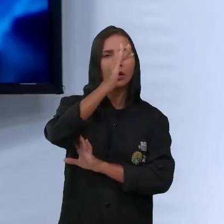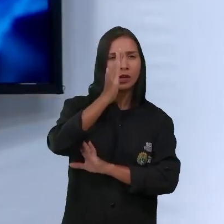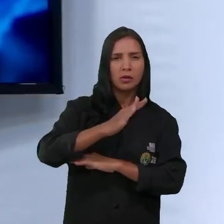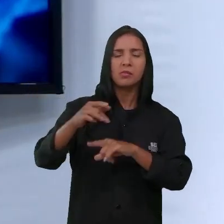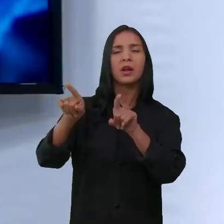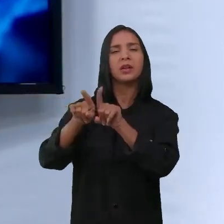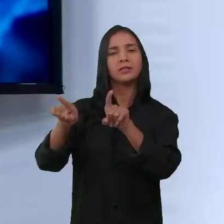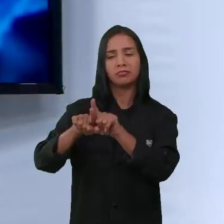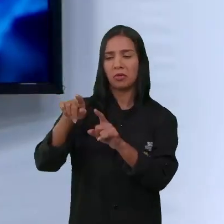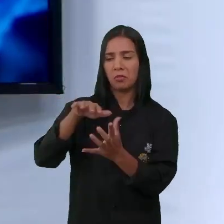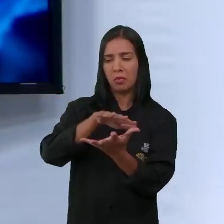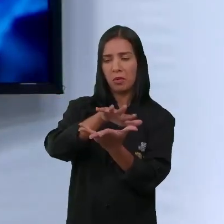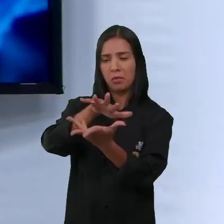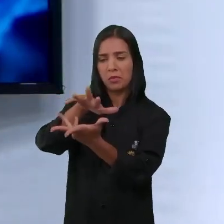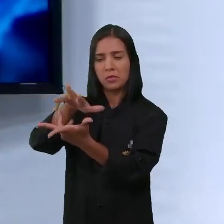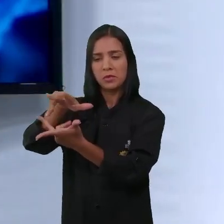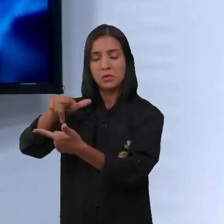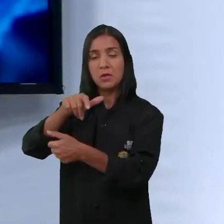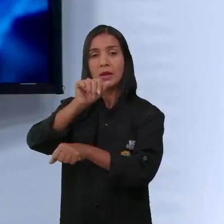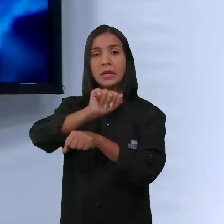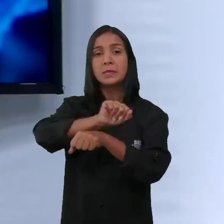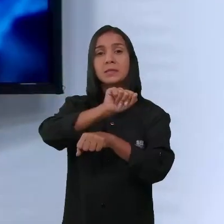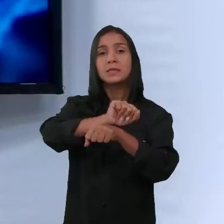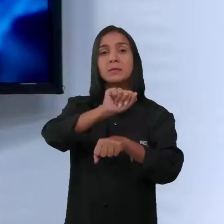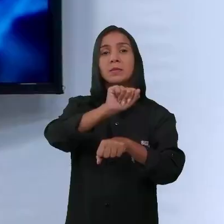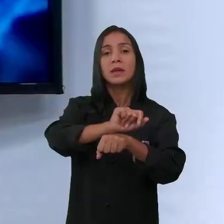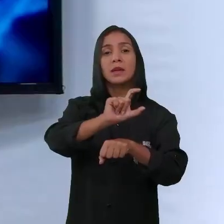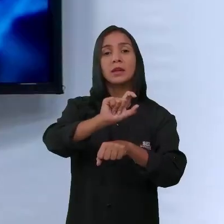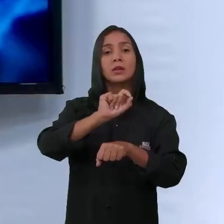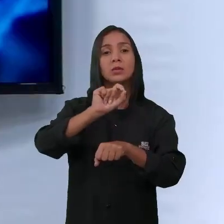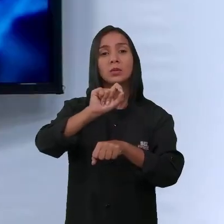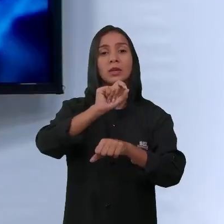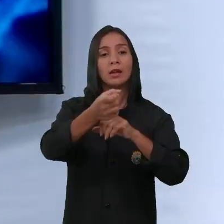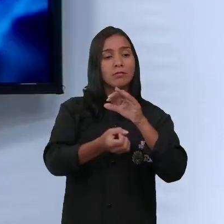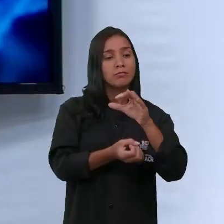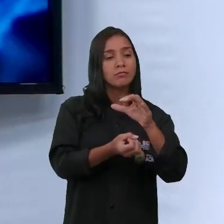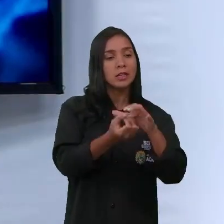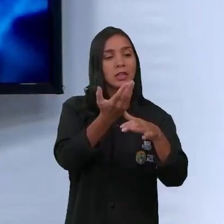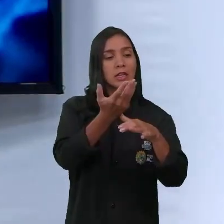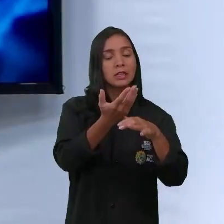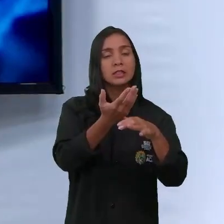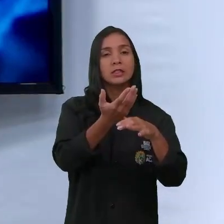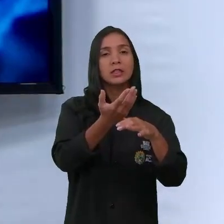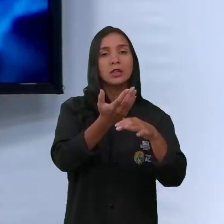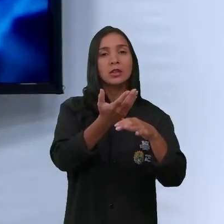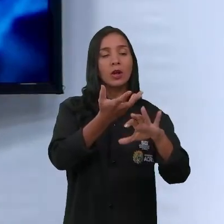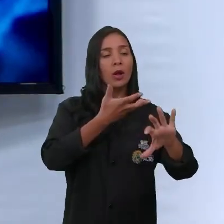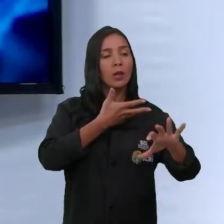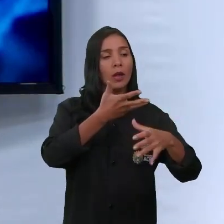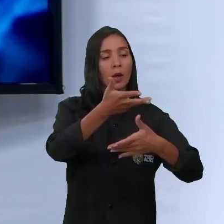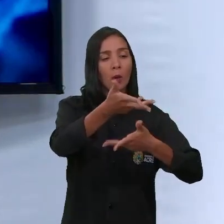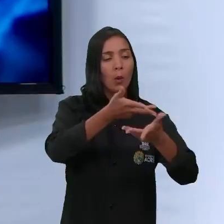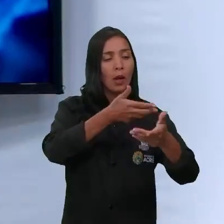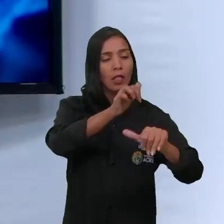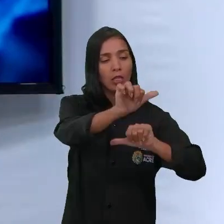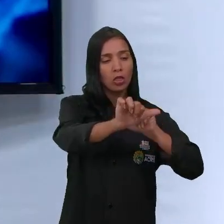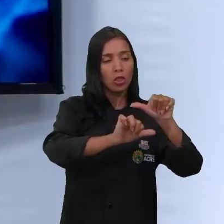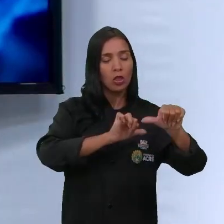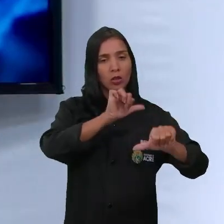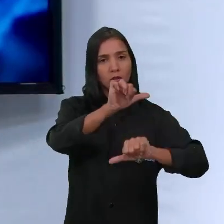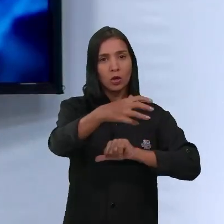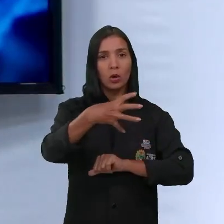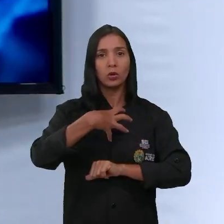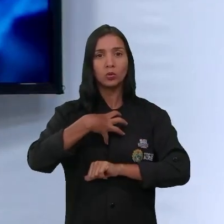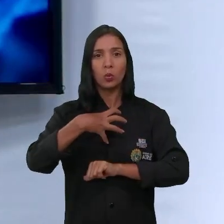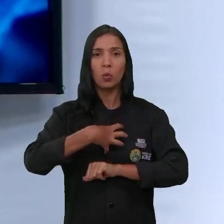mundo inteiro, aguardando uma doação de um órgão, de um rim, de um fígado, de uma